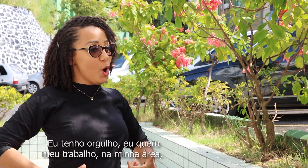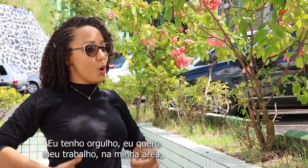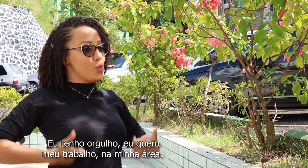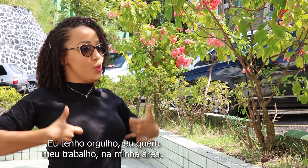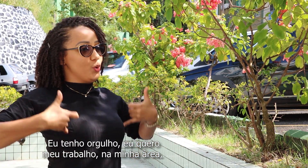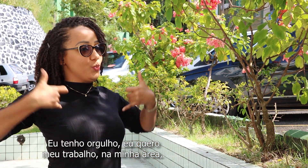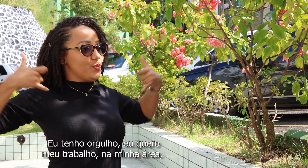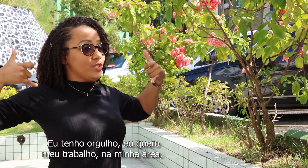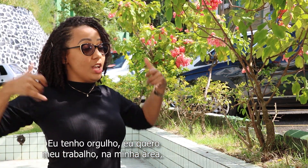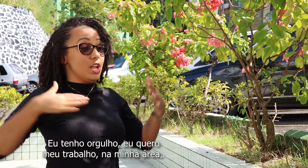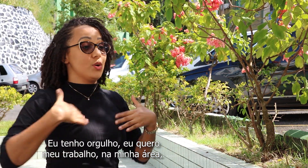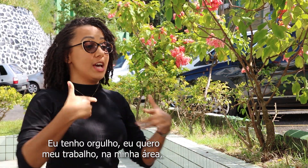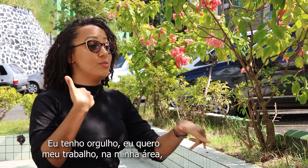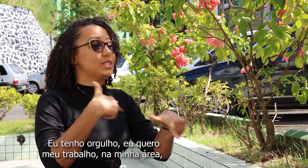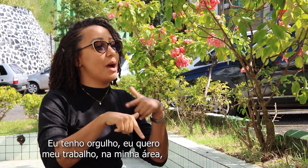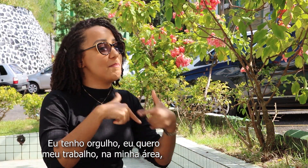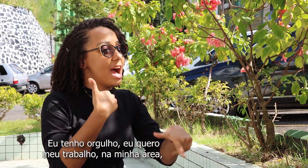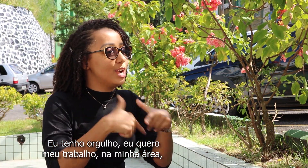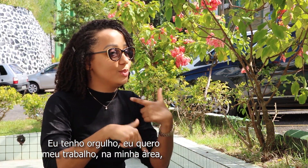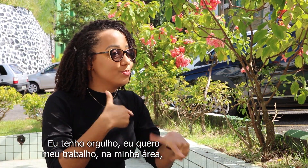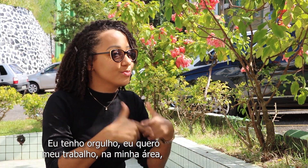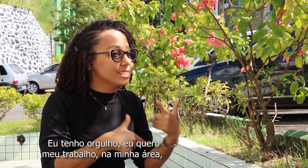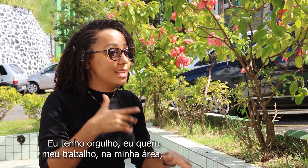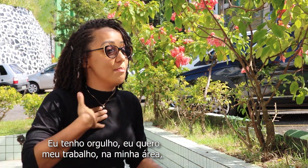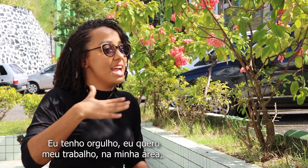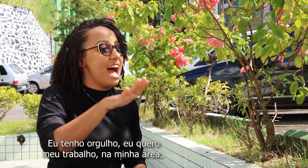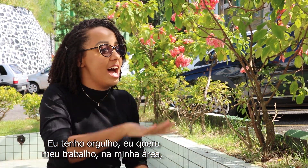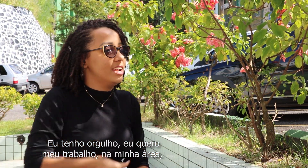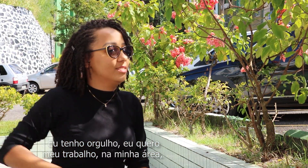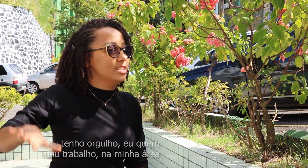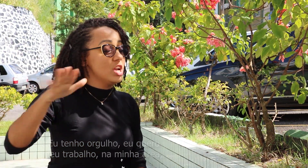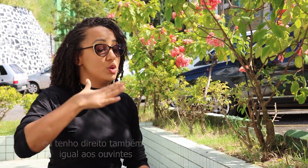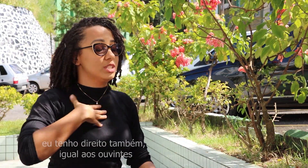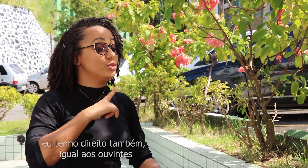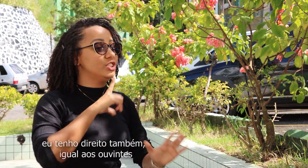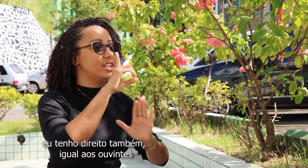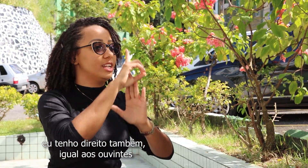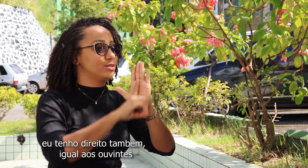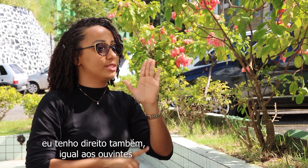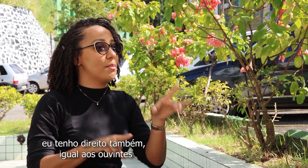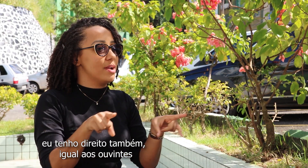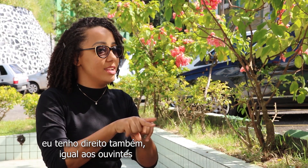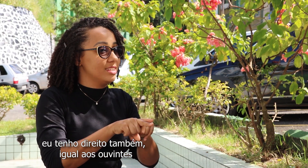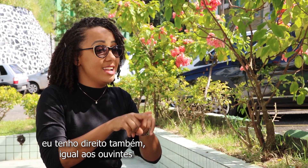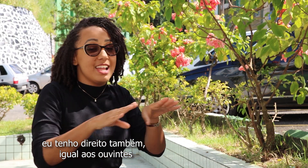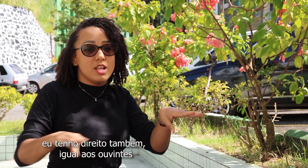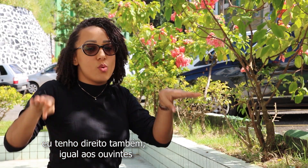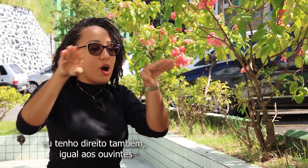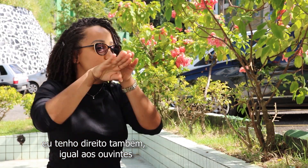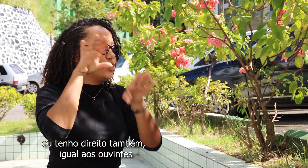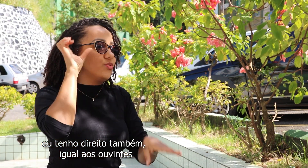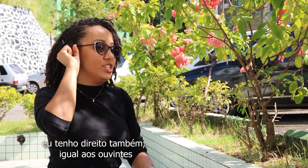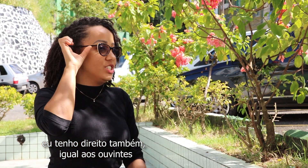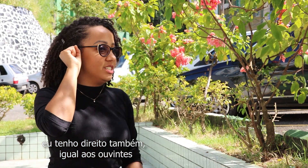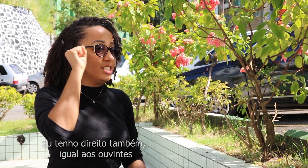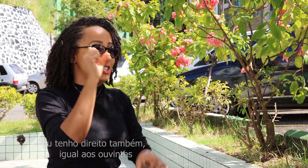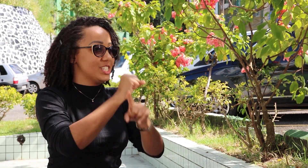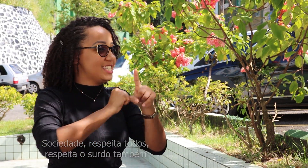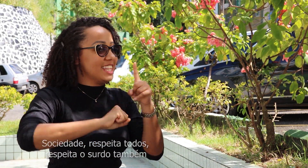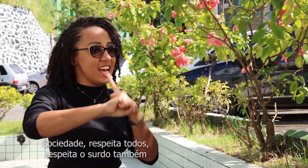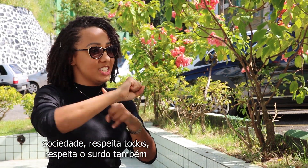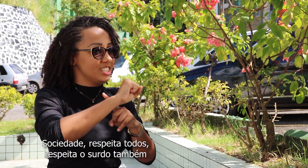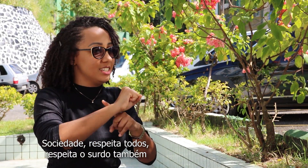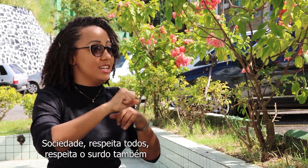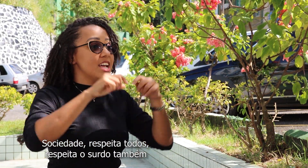eu tenho orgulho. Eu quero meu trabalho na minha área. Eu tenho direito também, igual os ouvintes